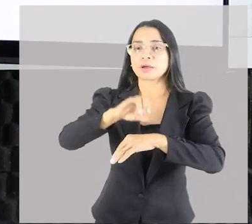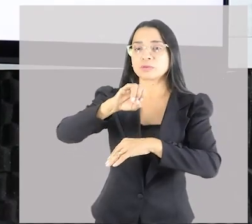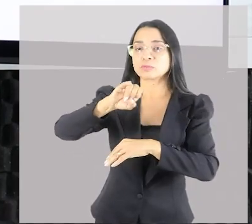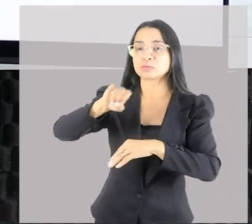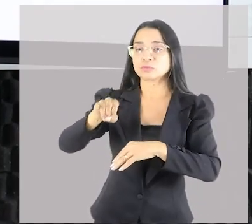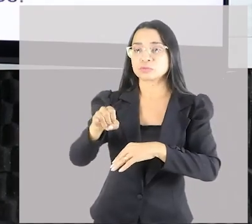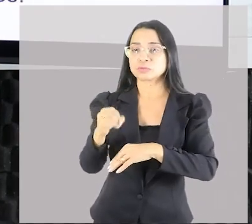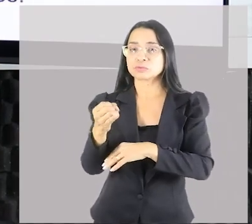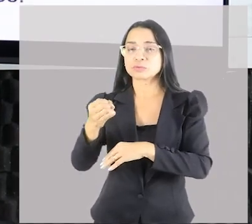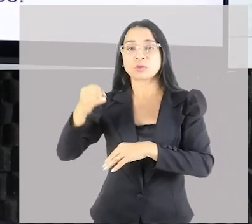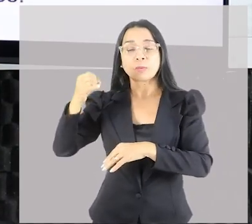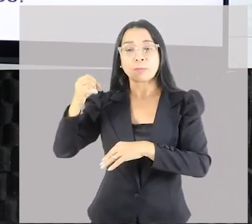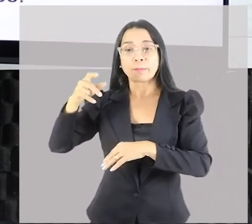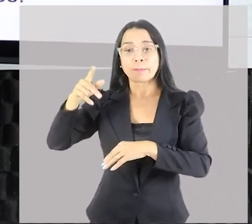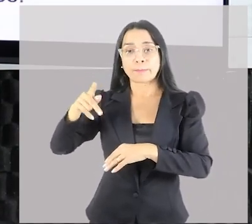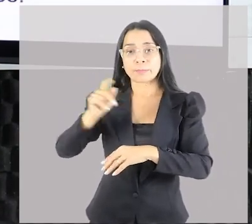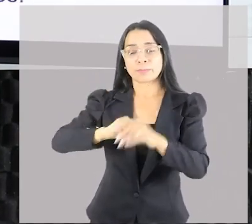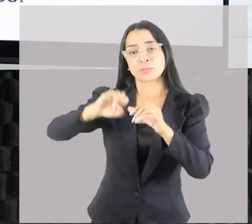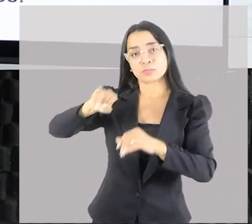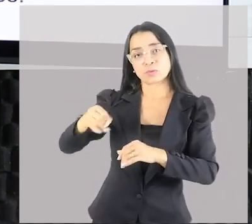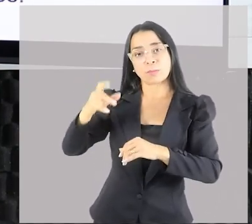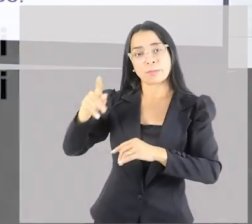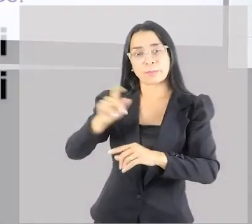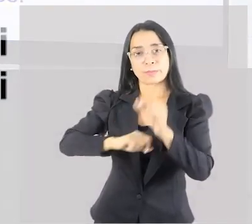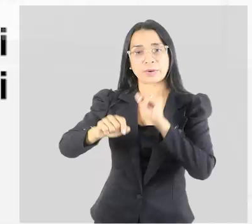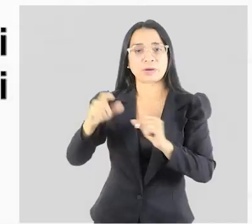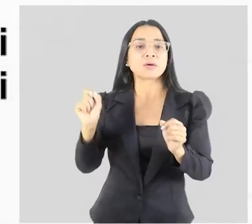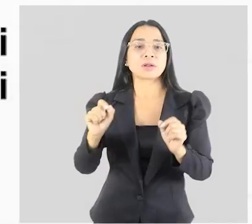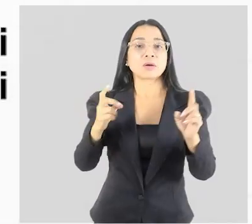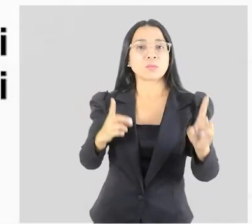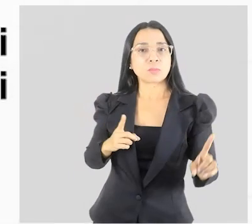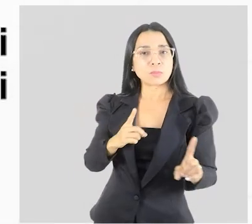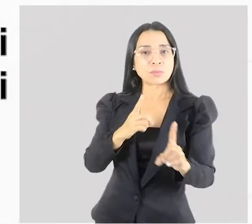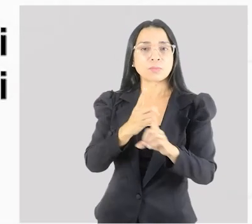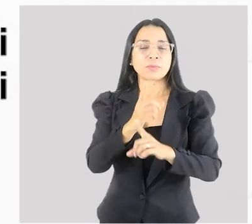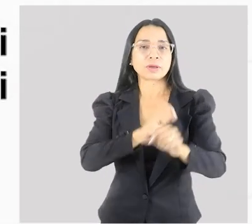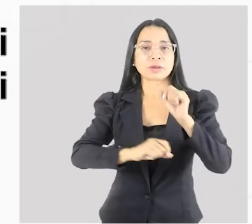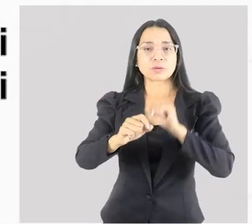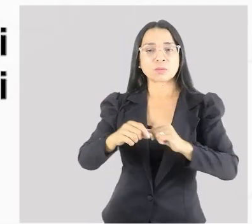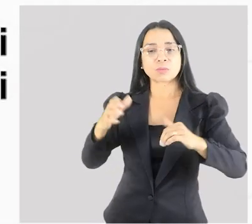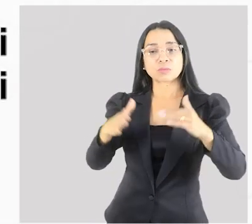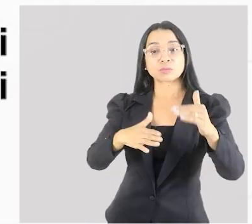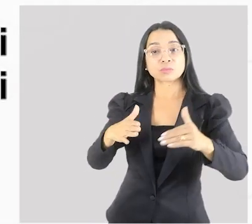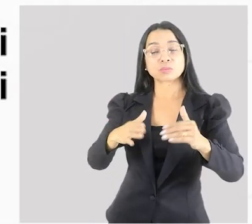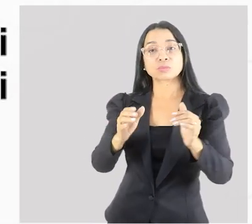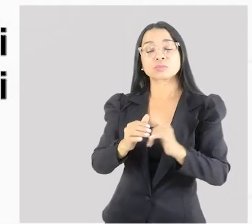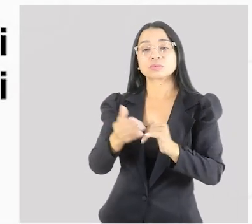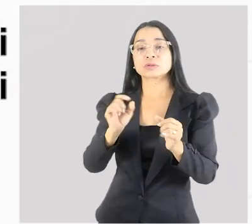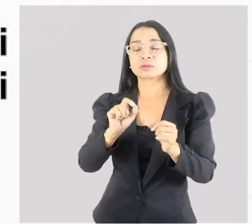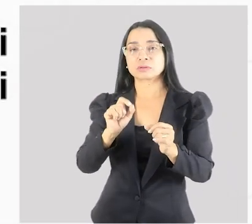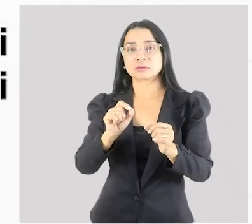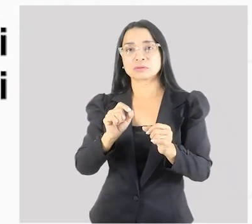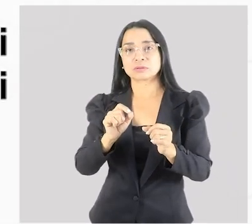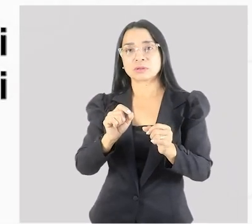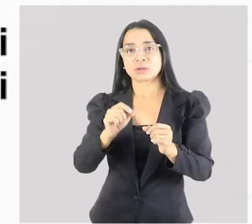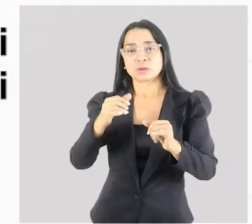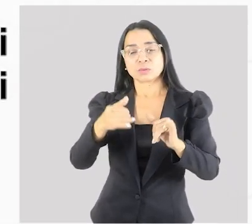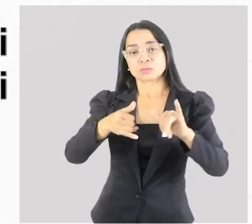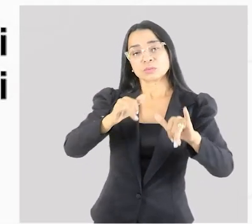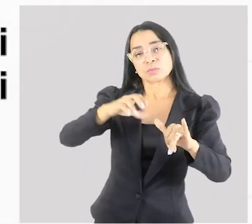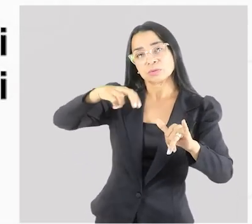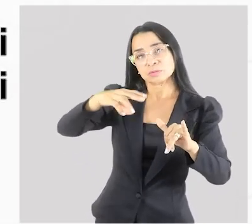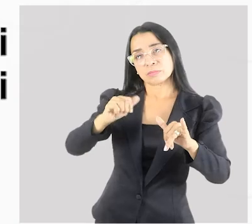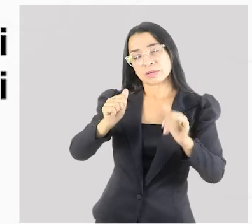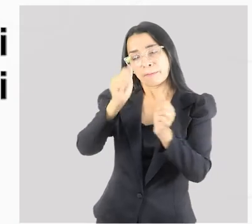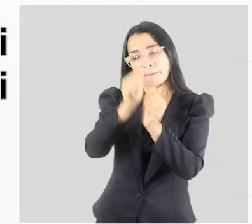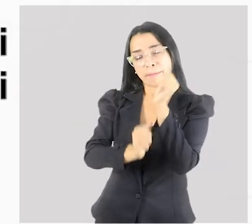matraca. Já falar para vocês o que seria isso. Bumbo meu boi e os sotaques. Vamos falar sobre os 5 sotaques do Bom Meu Boi aqui em São